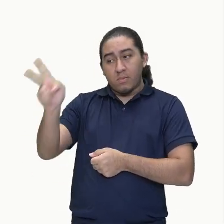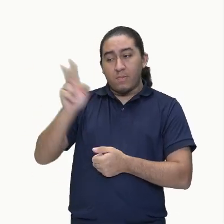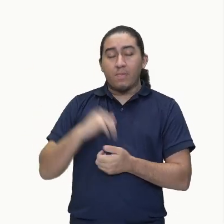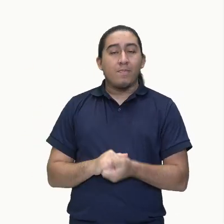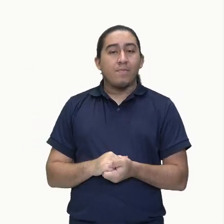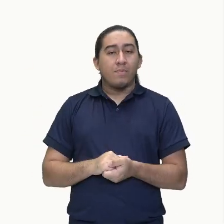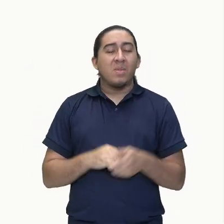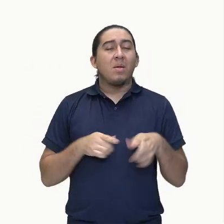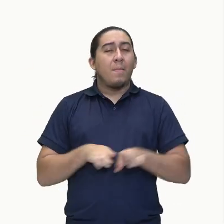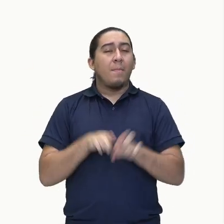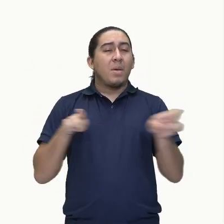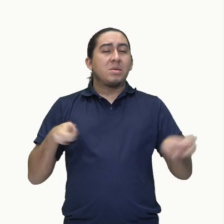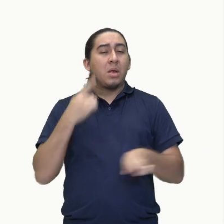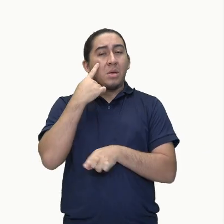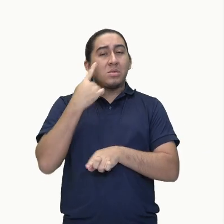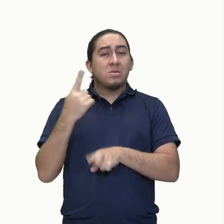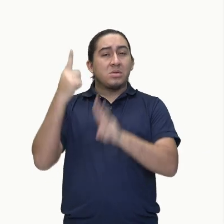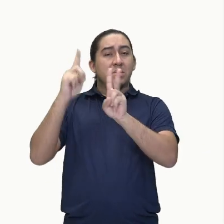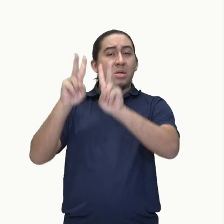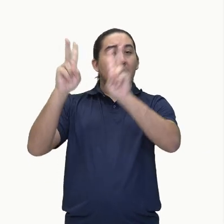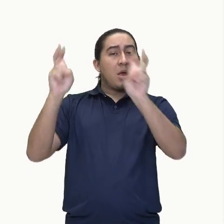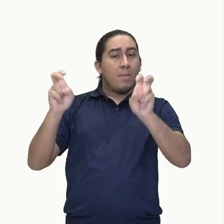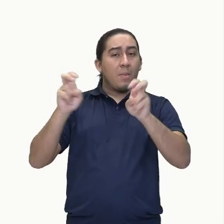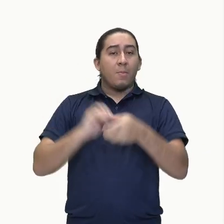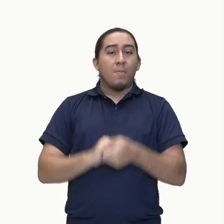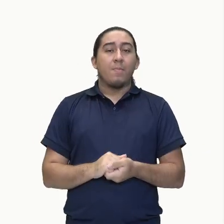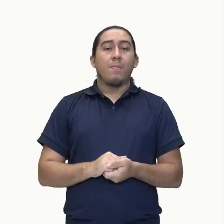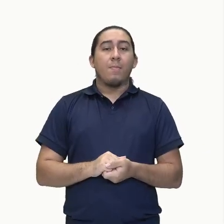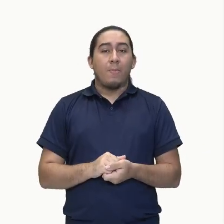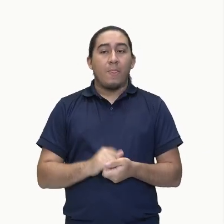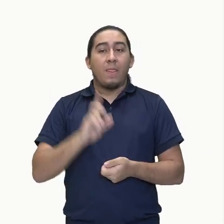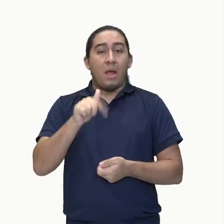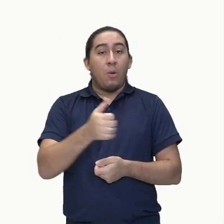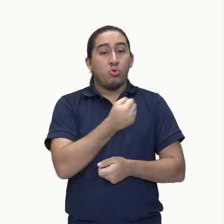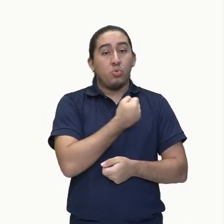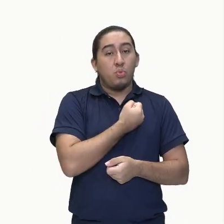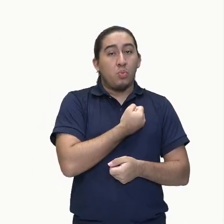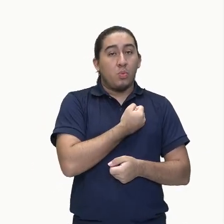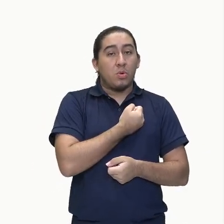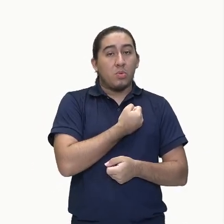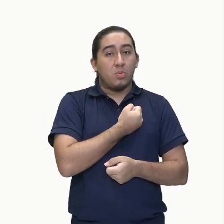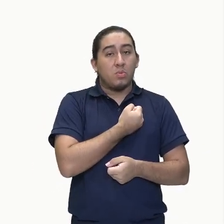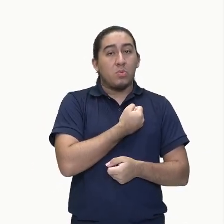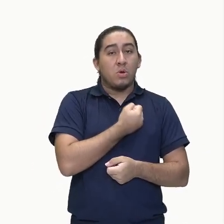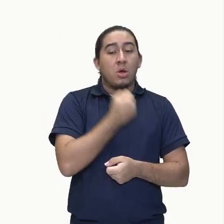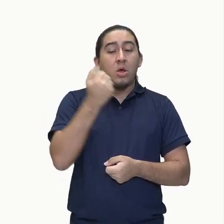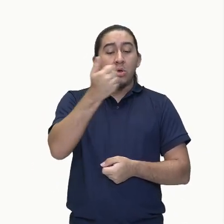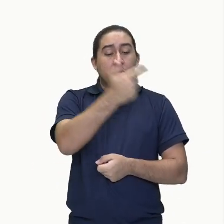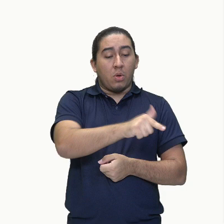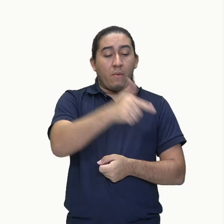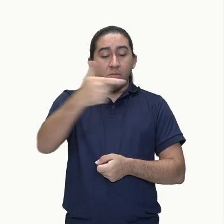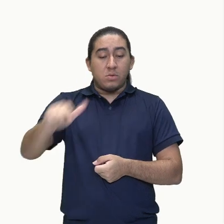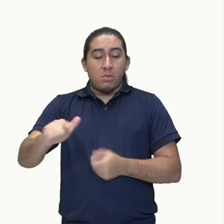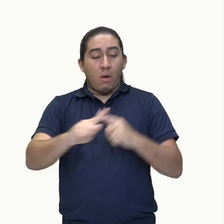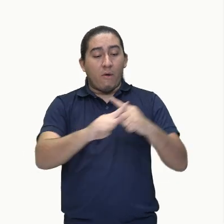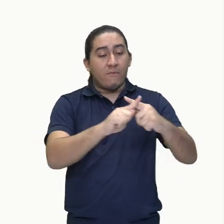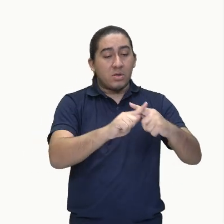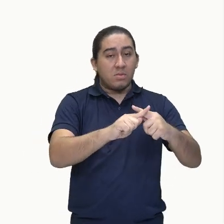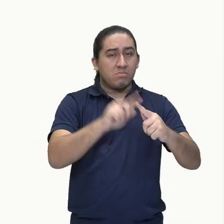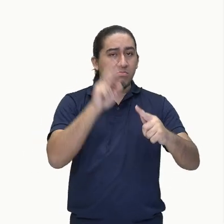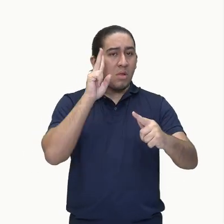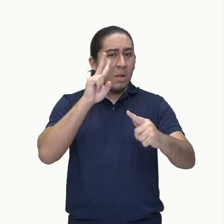um quadrado perfeito? Eu vou multiplicar esse número por ele mesmo. Lembra lá da definição ainda agora que eu falei de